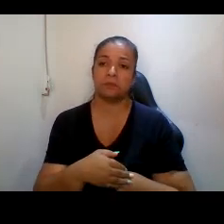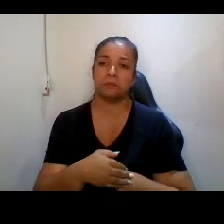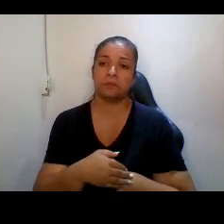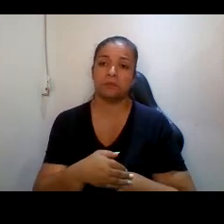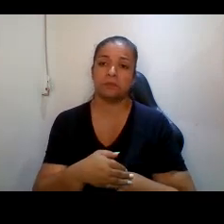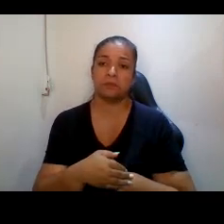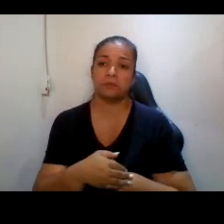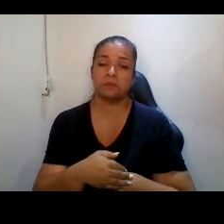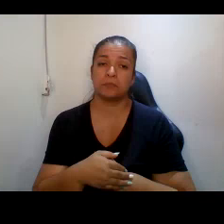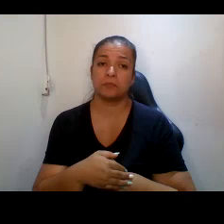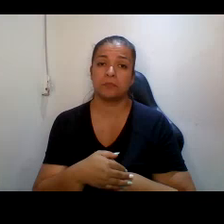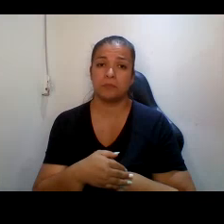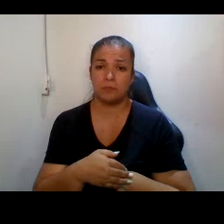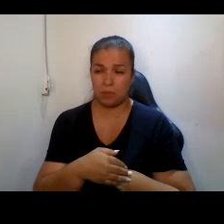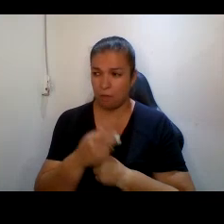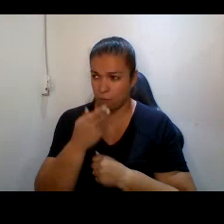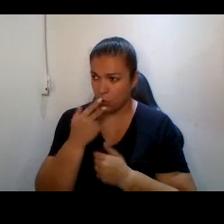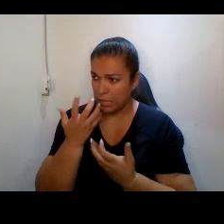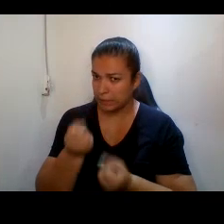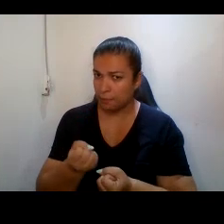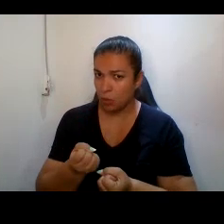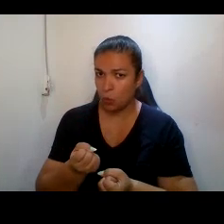o recebimento, Viviane?